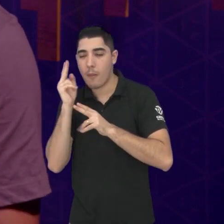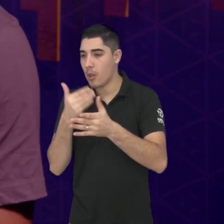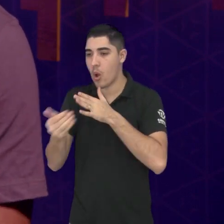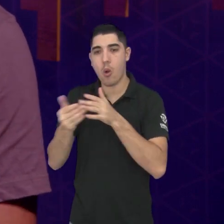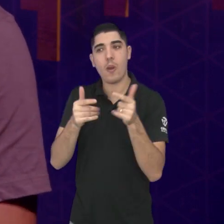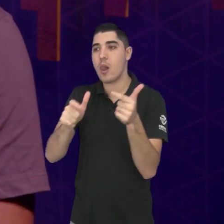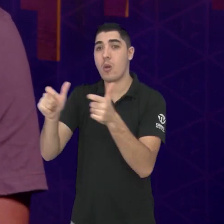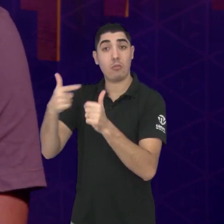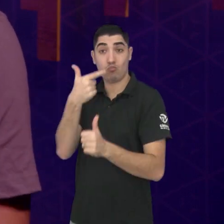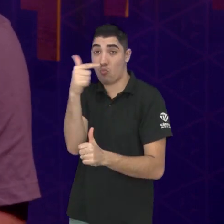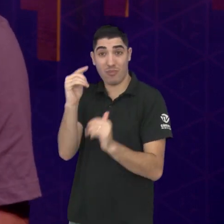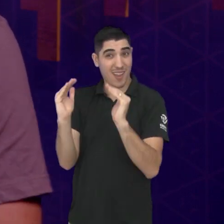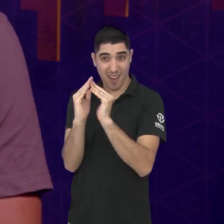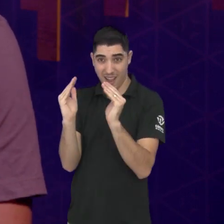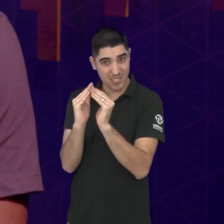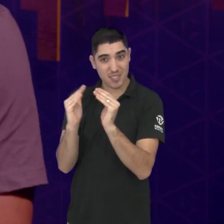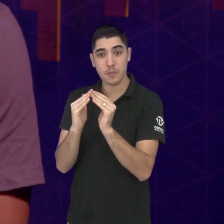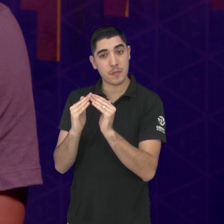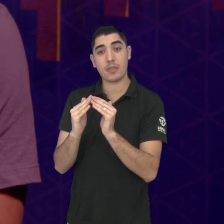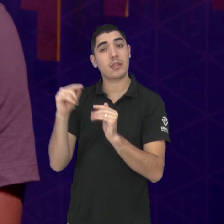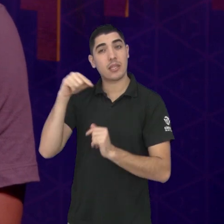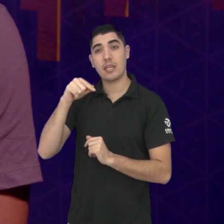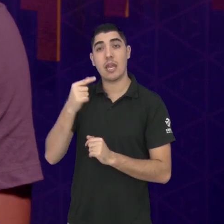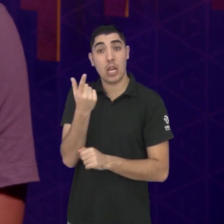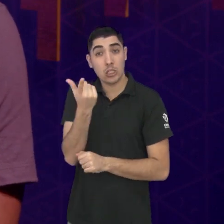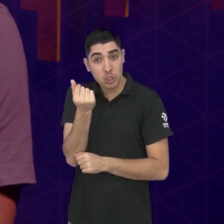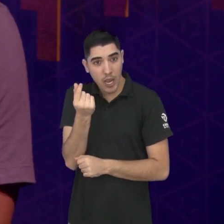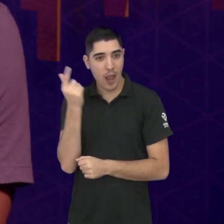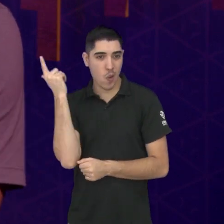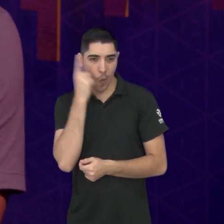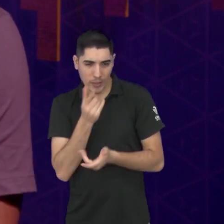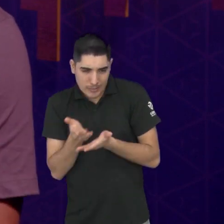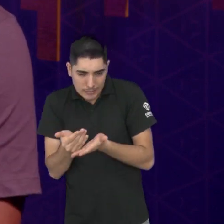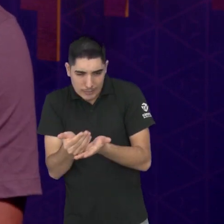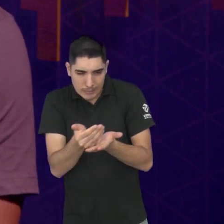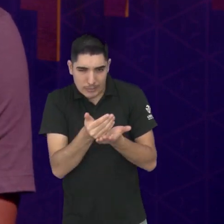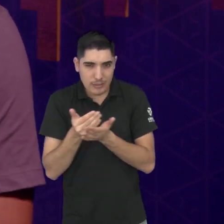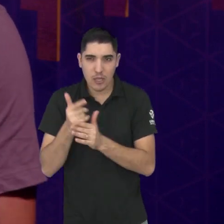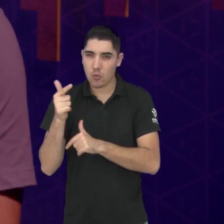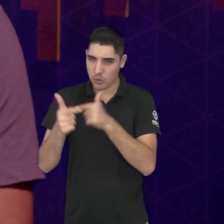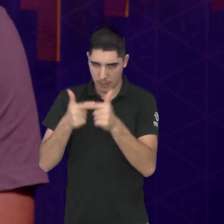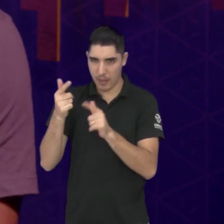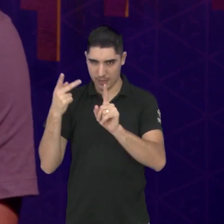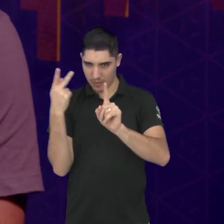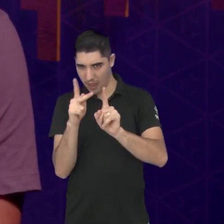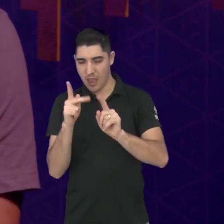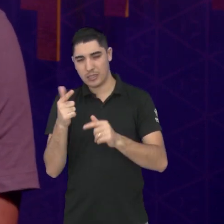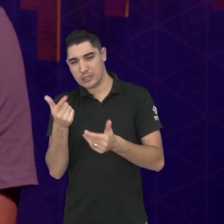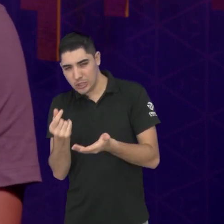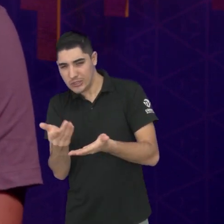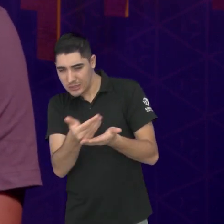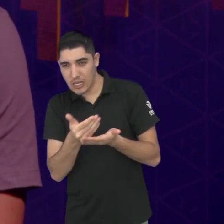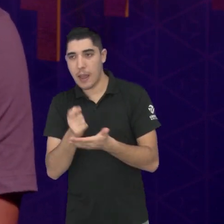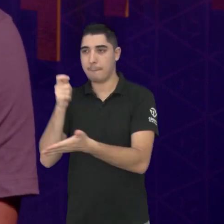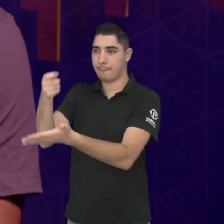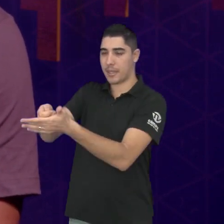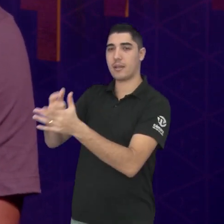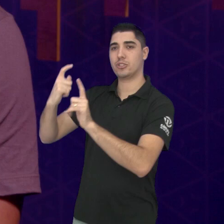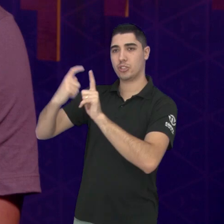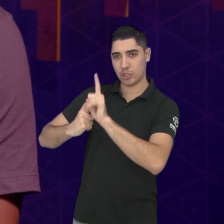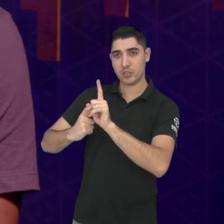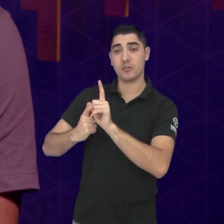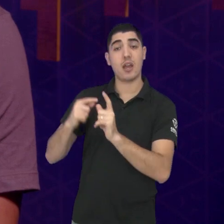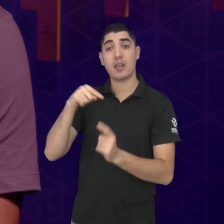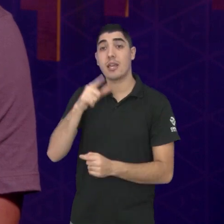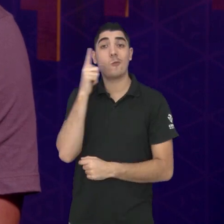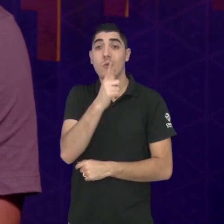aonde dá, então ele não tem casa. Todo o dinheiro que ele consegue fazendo os trabalhos lá dele é para pagar a dívida,